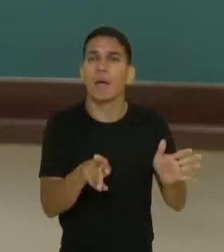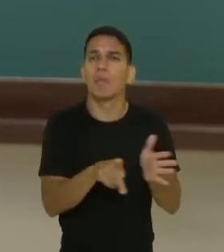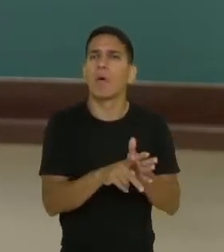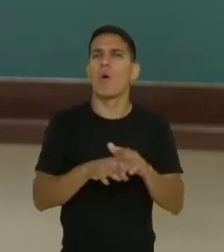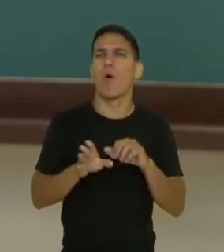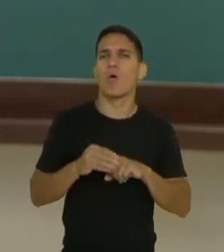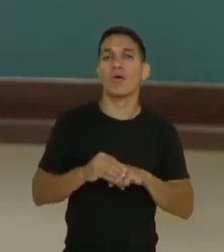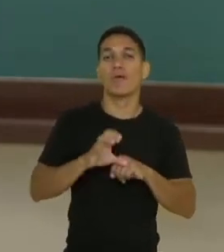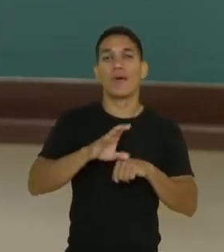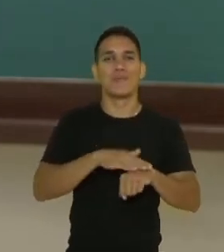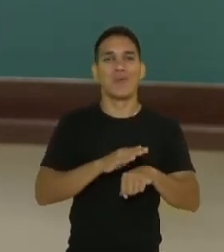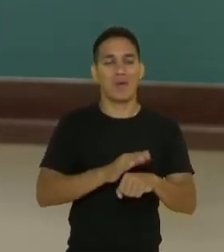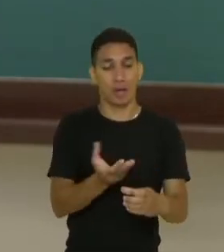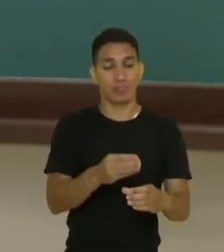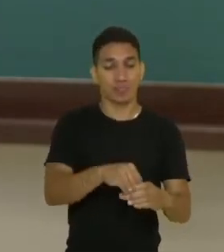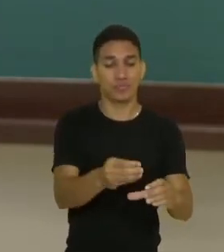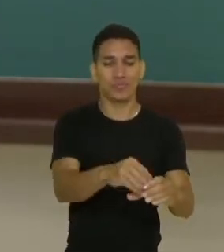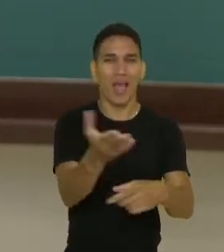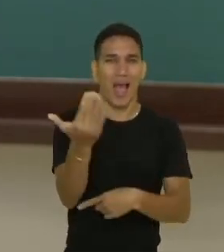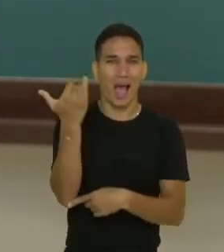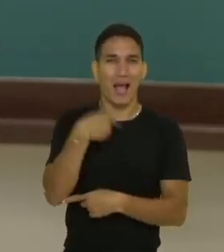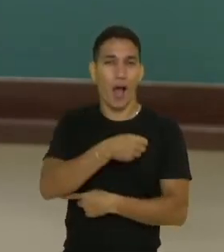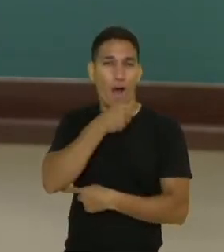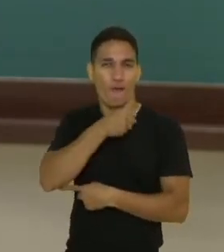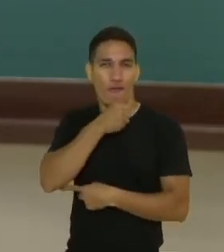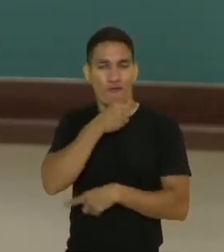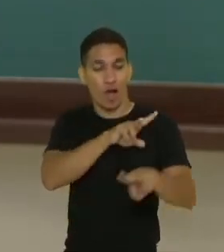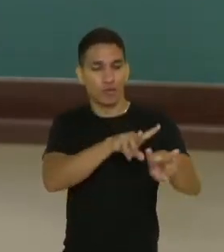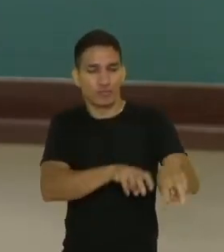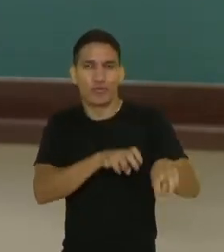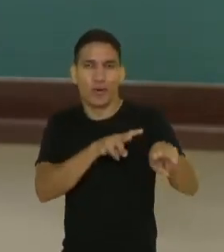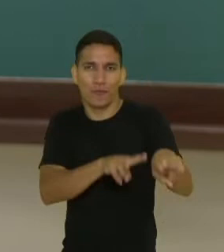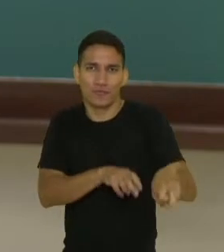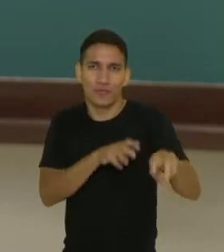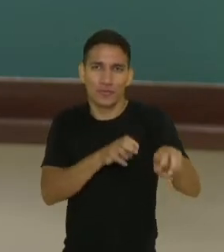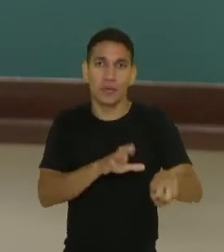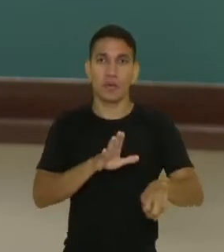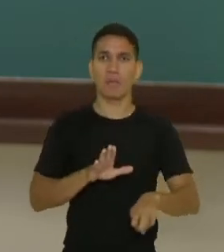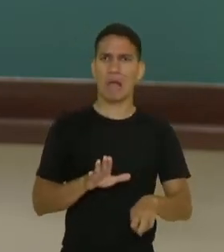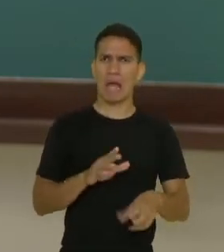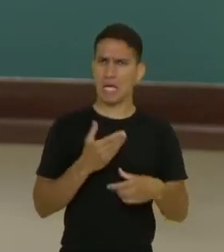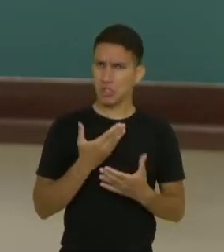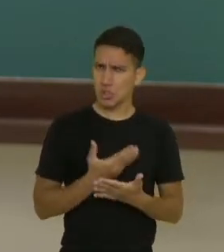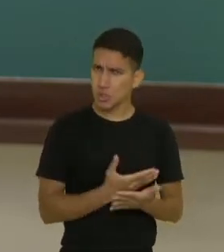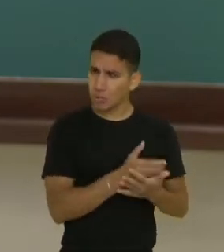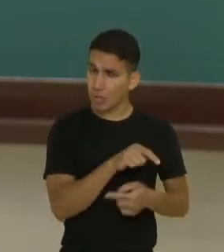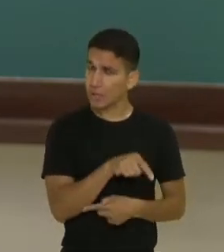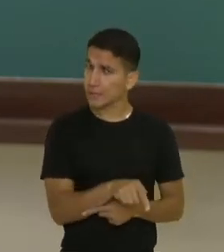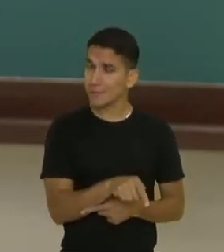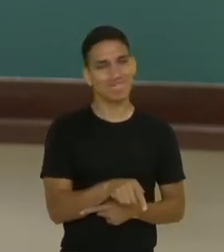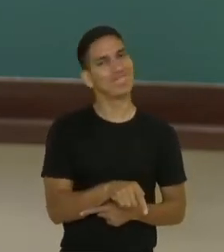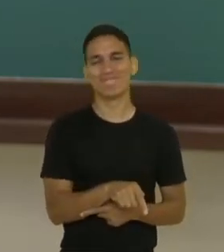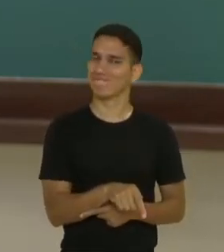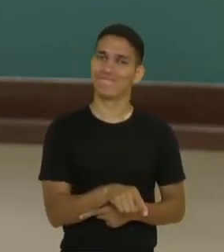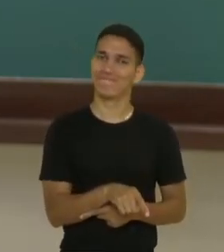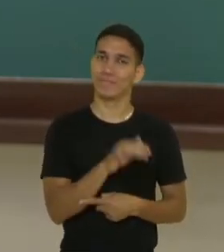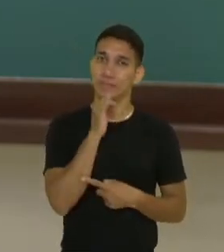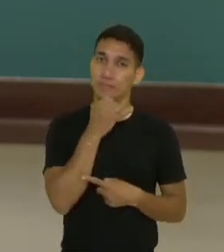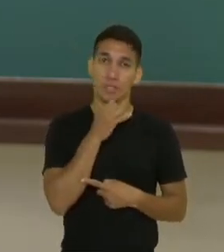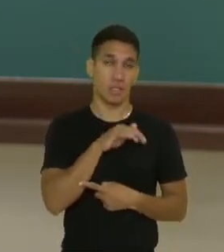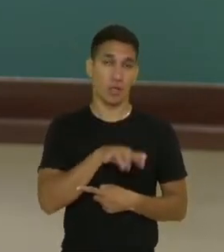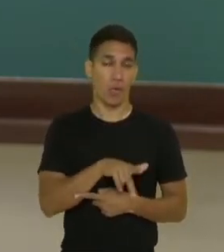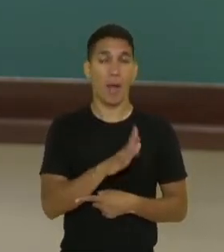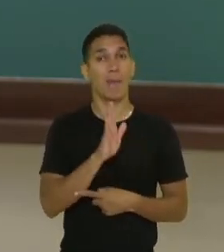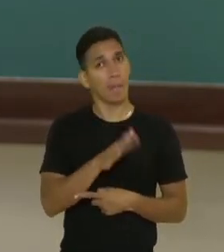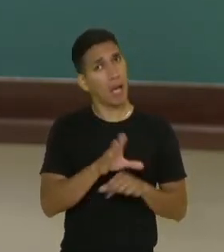de colher, que uns avós meus que eram da roça ali tinham, mas eles estudaram para isso? Não. Mas é um